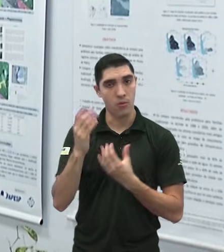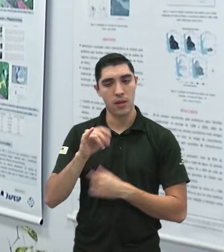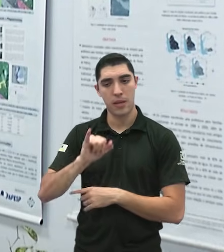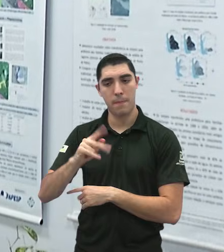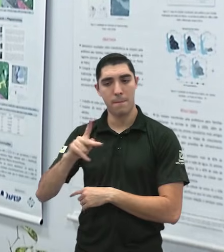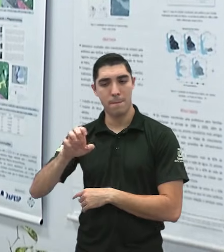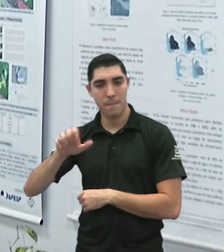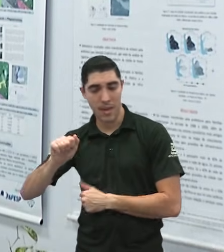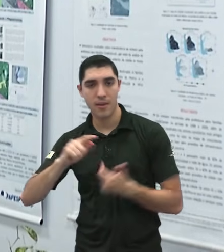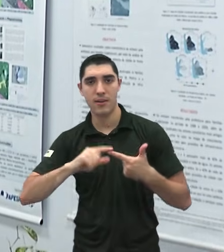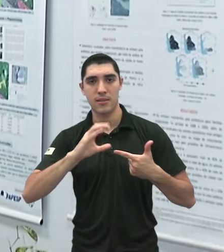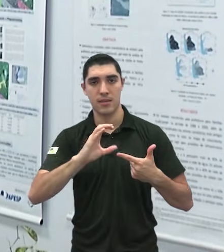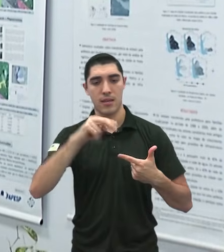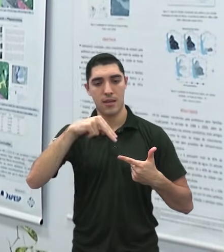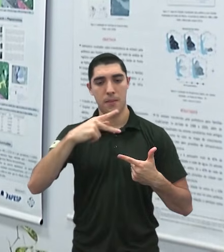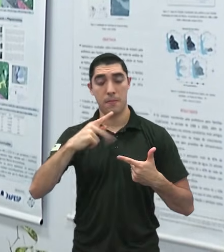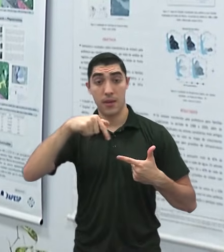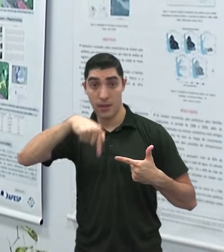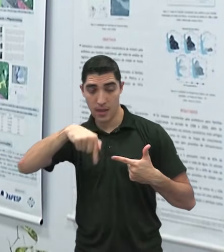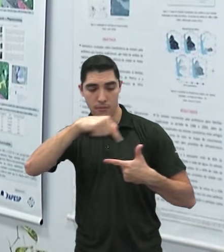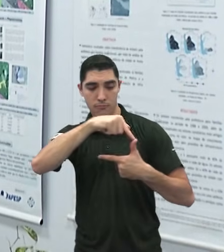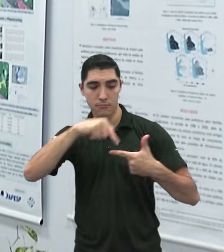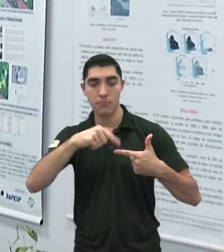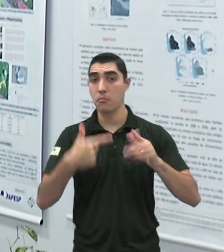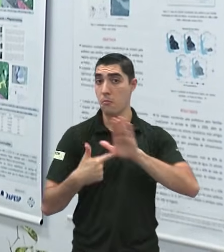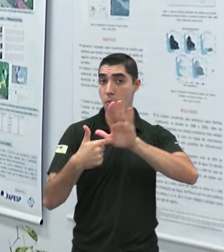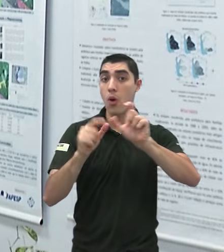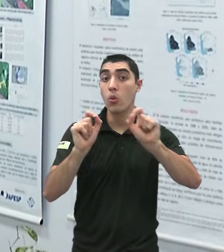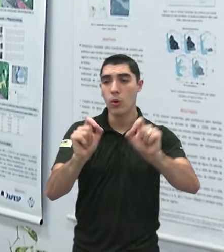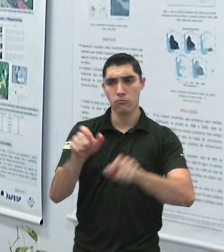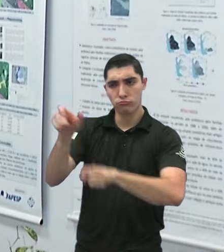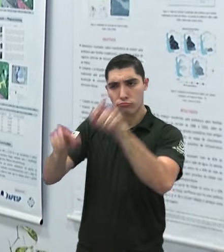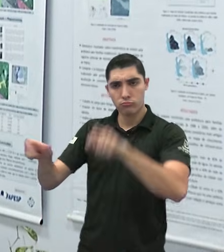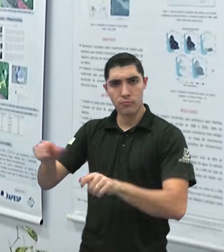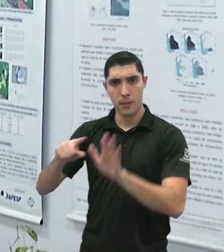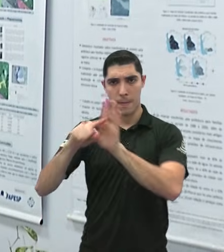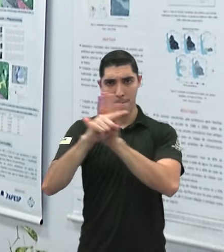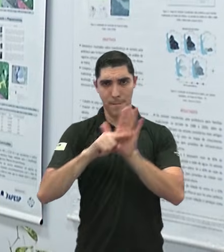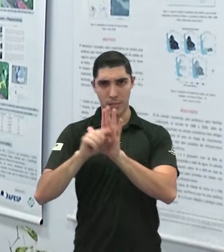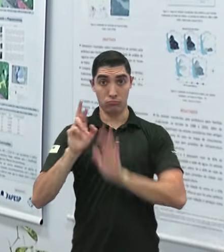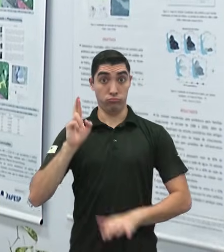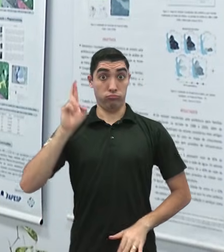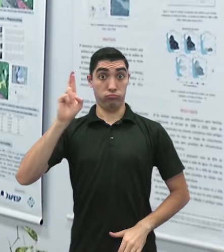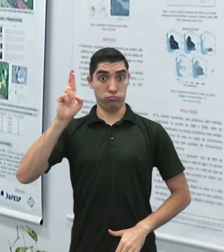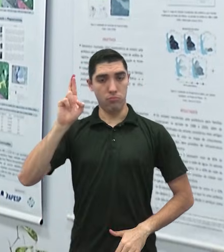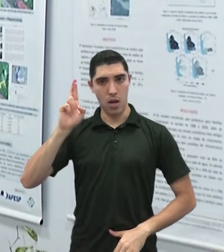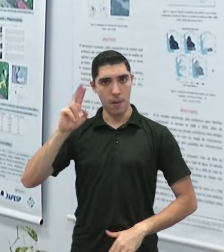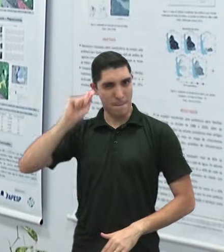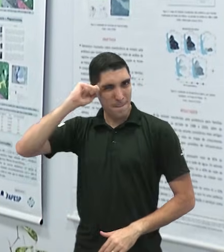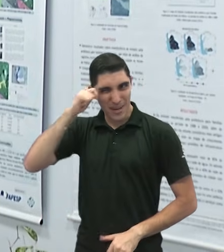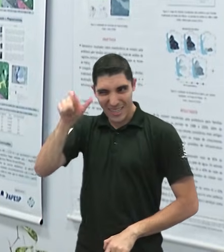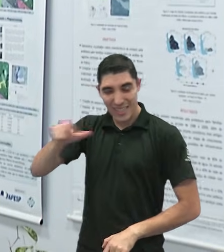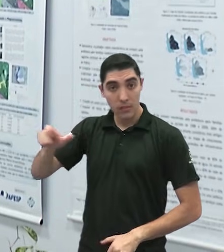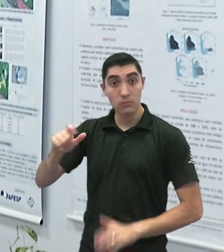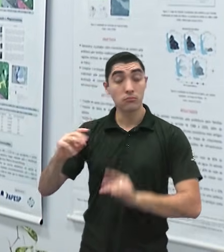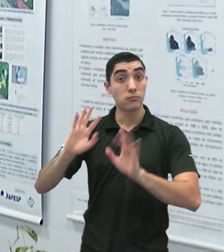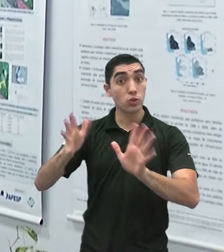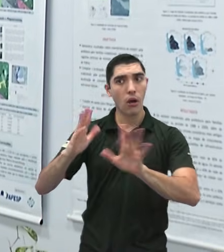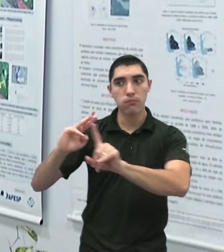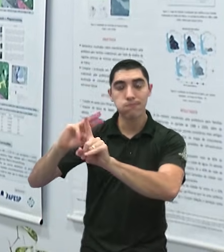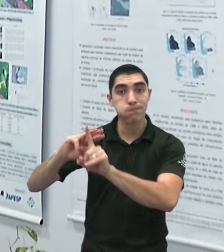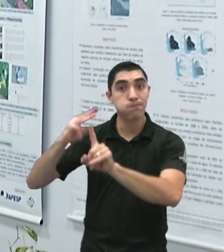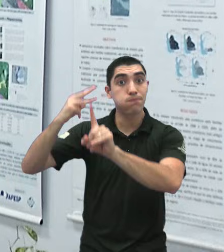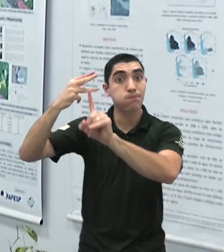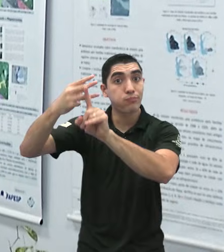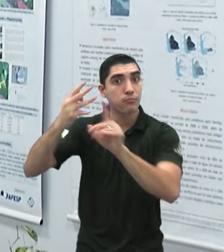e do CNPq, o número de pesquisadores negros liderando grupos de pesquisa quase